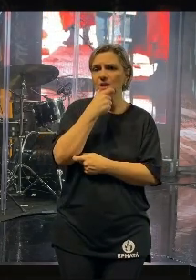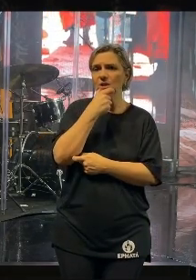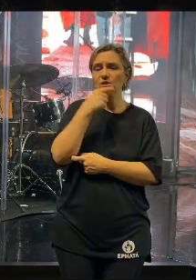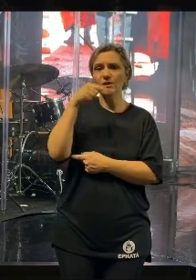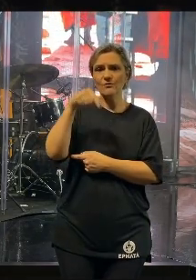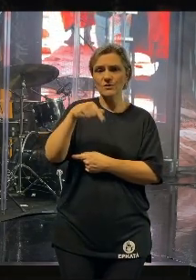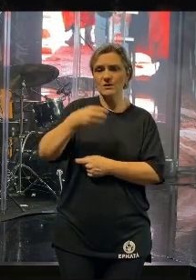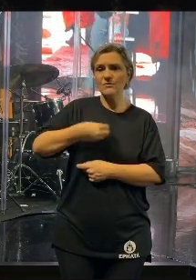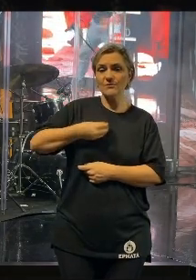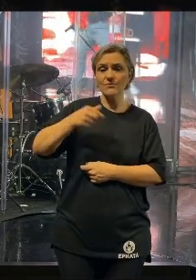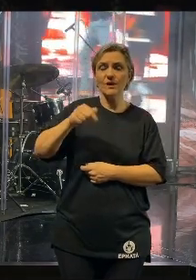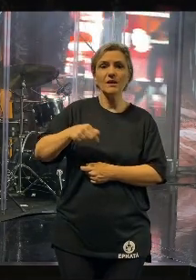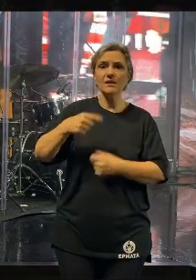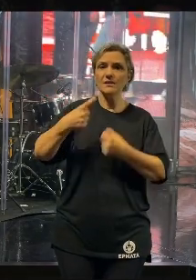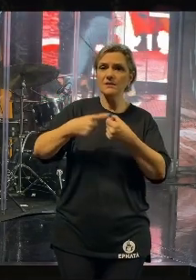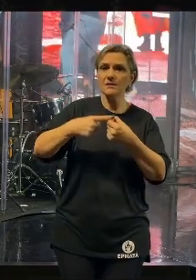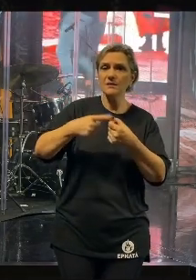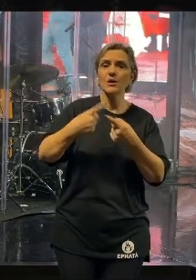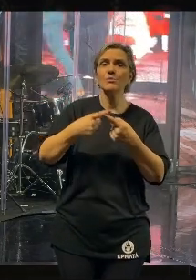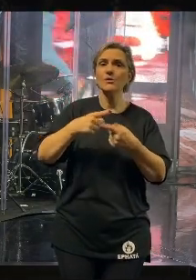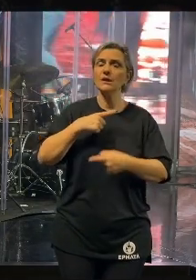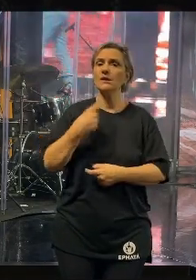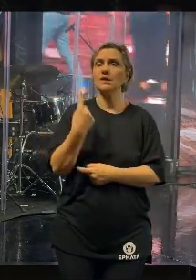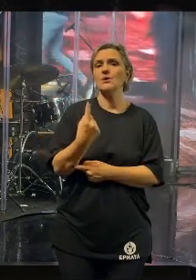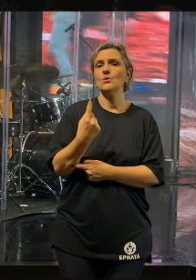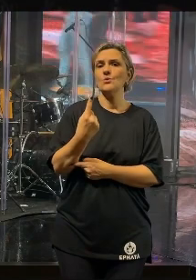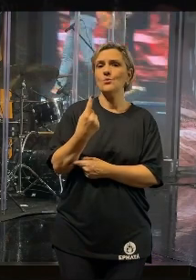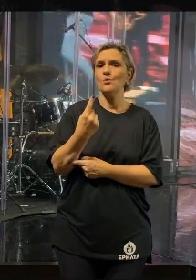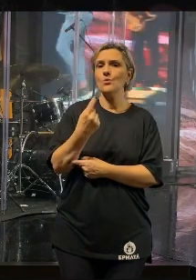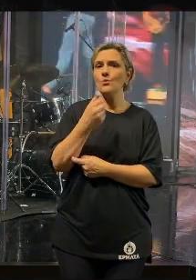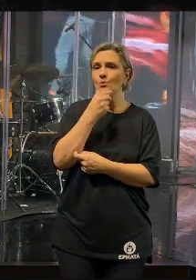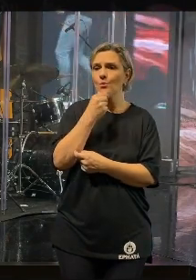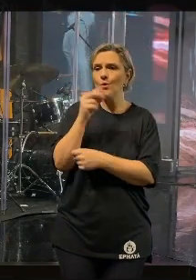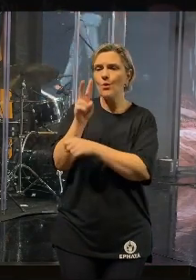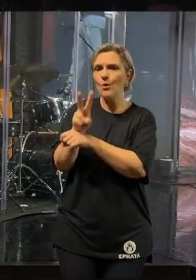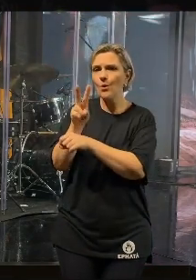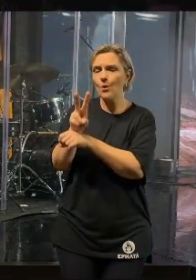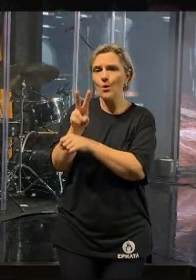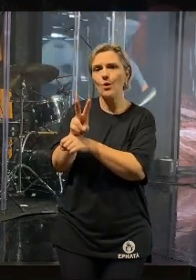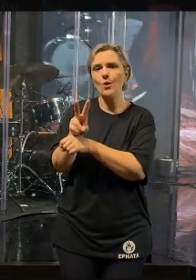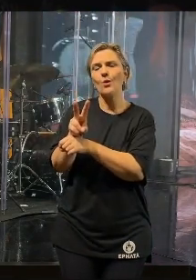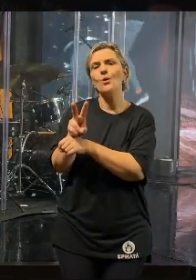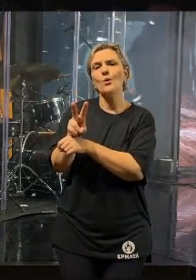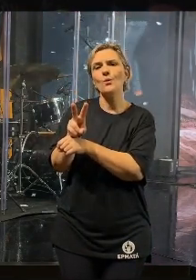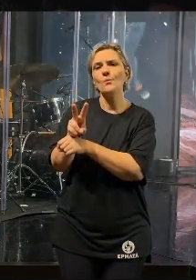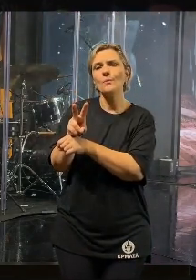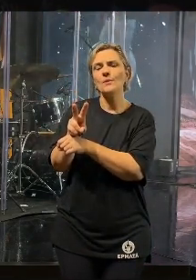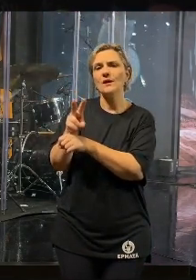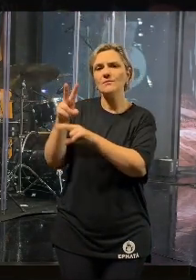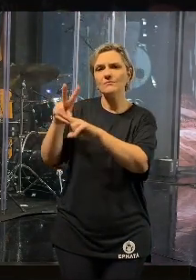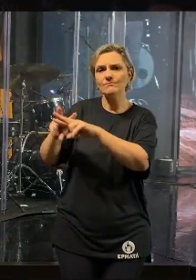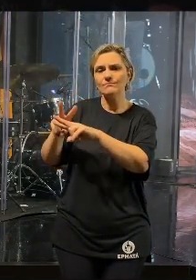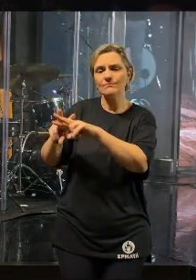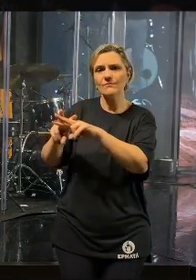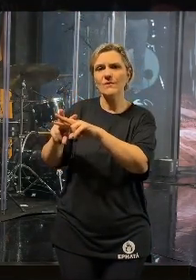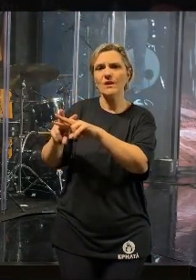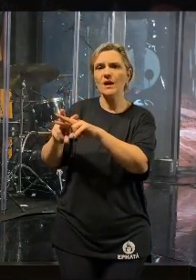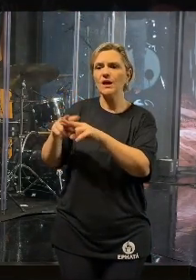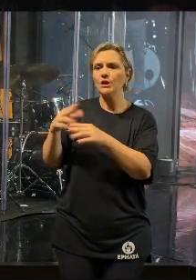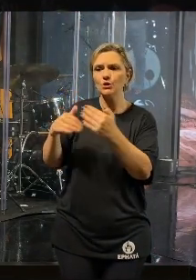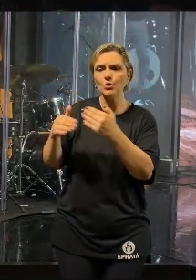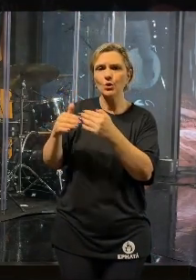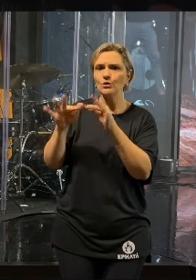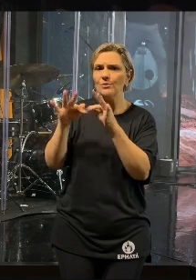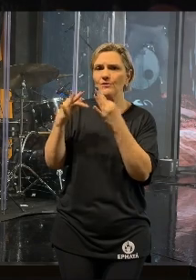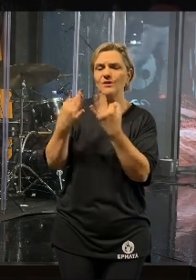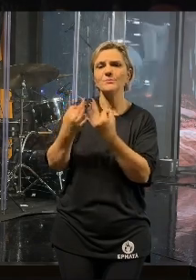cidade? Eu te respondo: porque tem um carcereiro e toda uma família que precisam ouvir aquilo